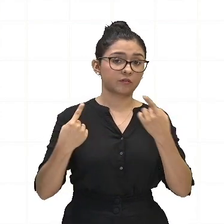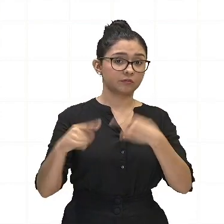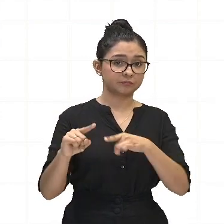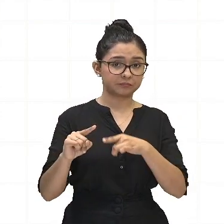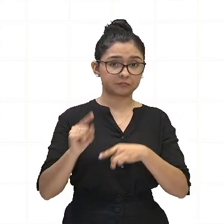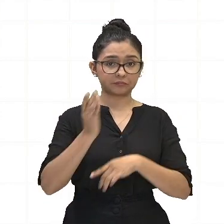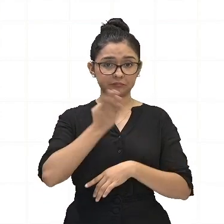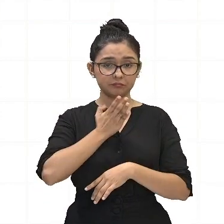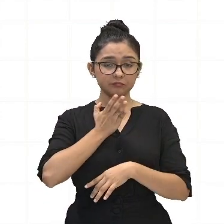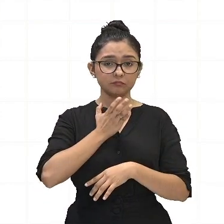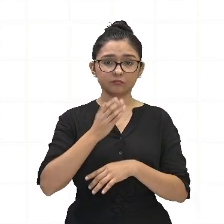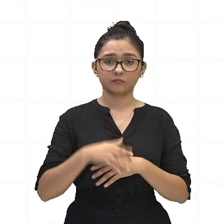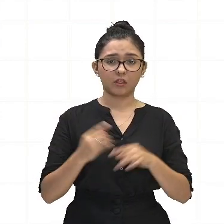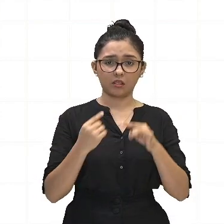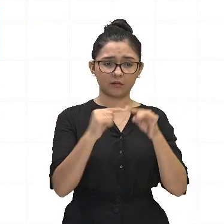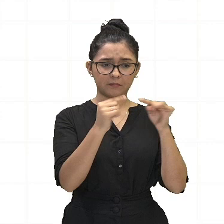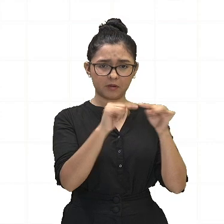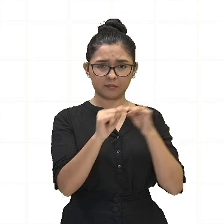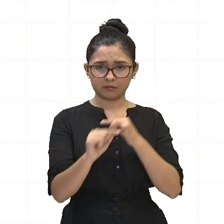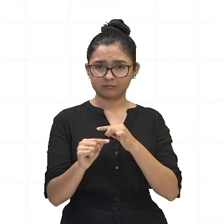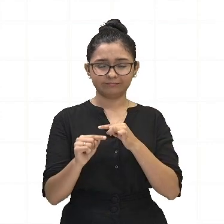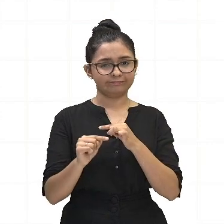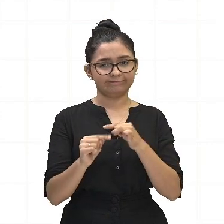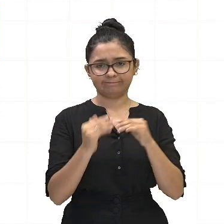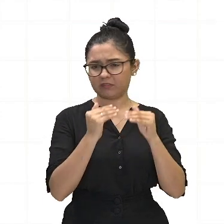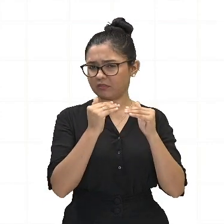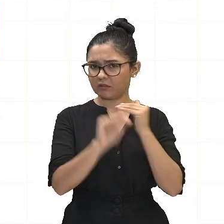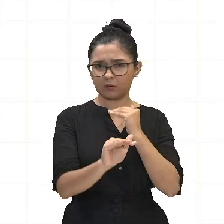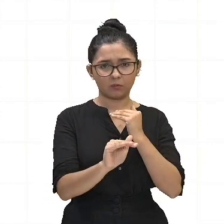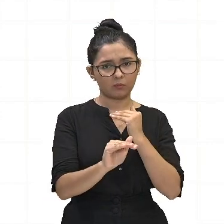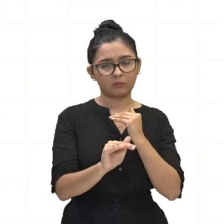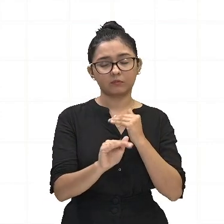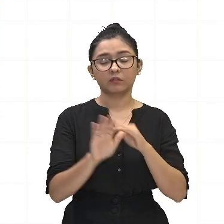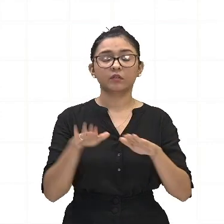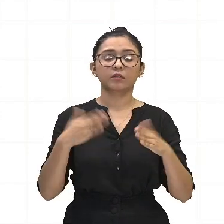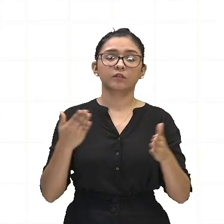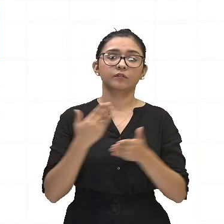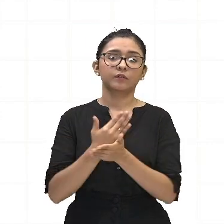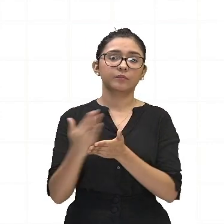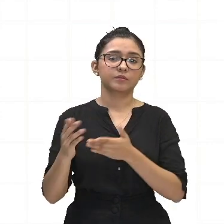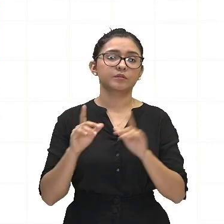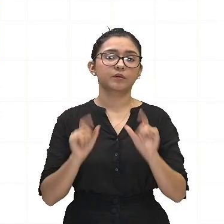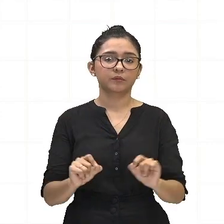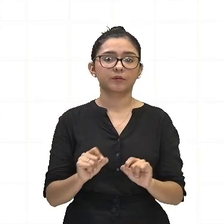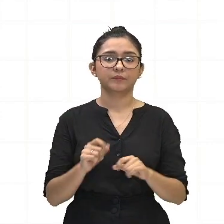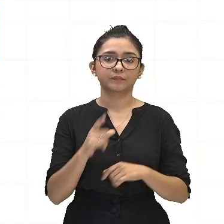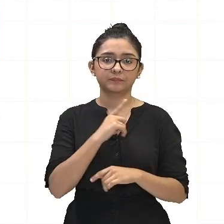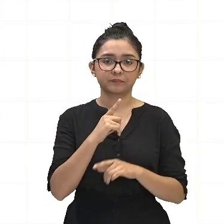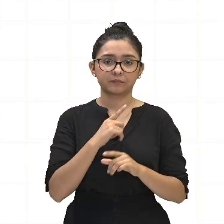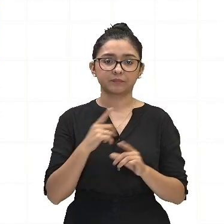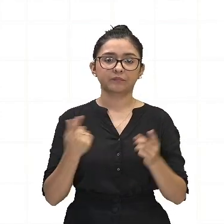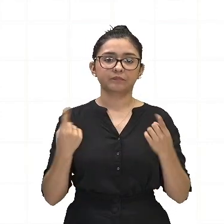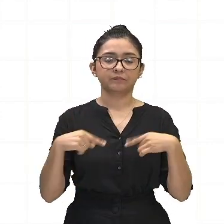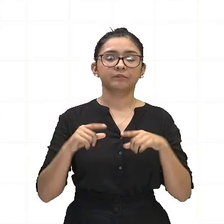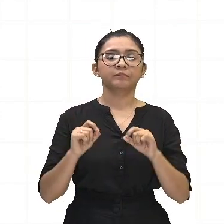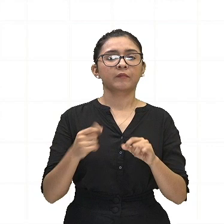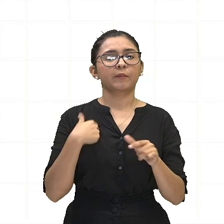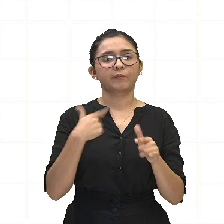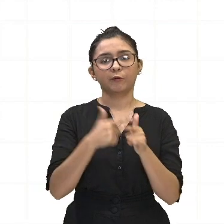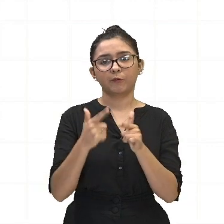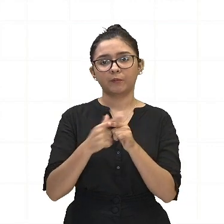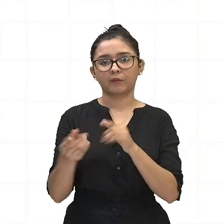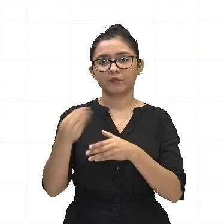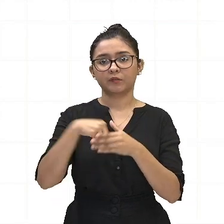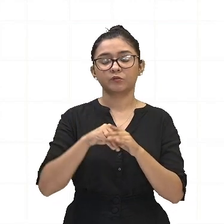luxúria, ela não vai concordar com essas novas práticas e vai começar a acumular desafetos dentro desse